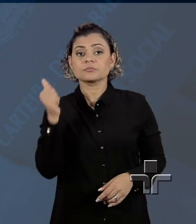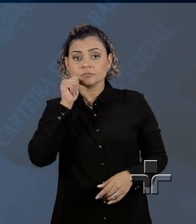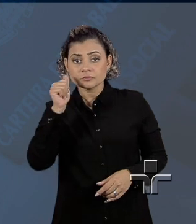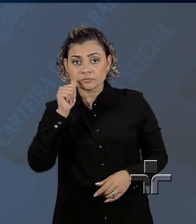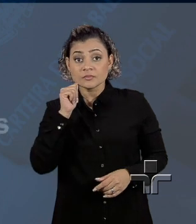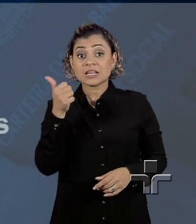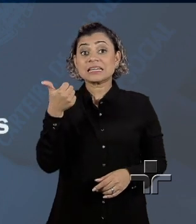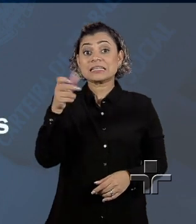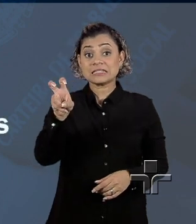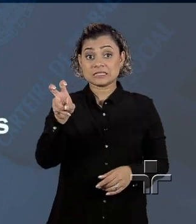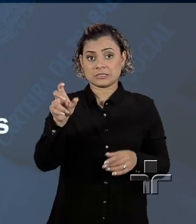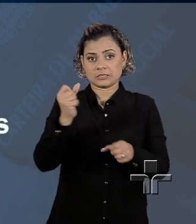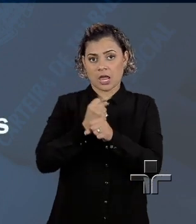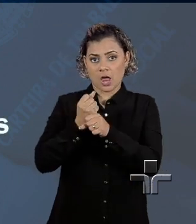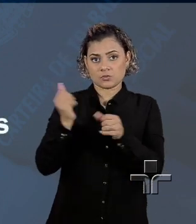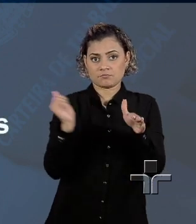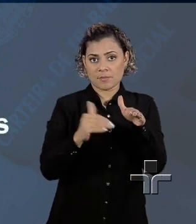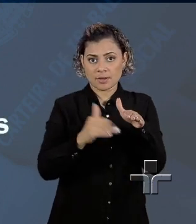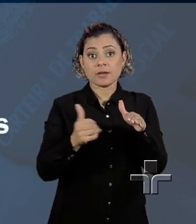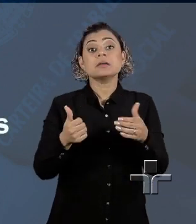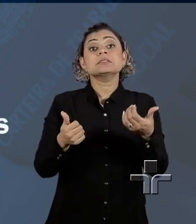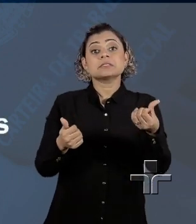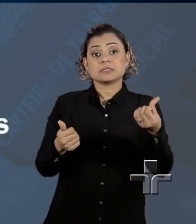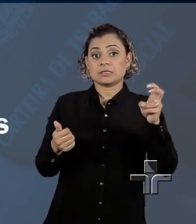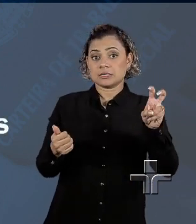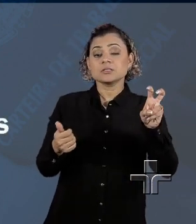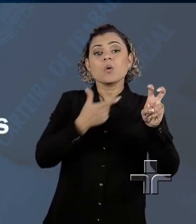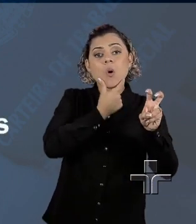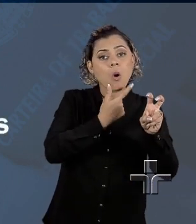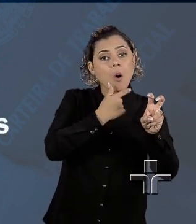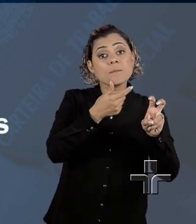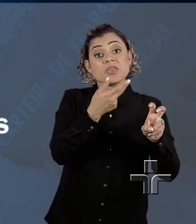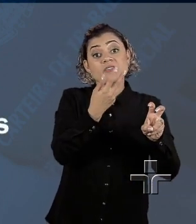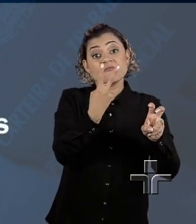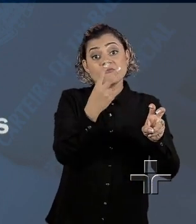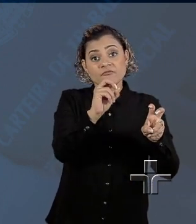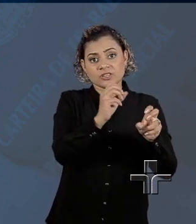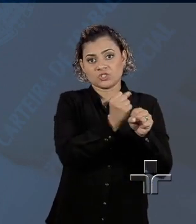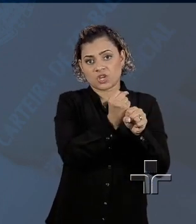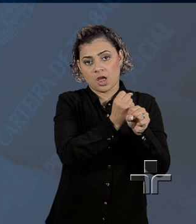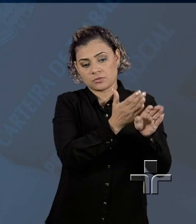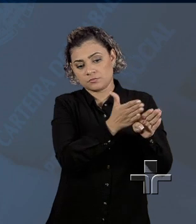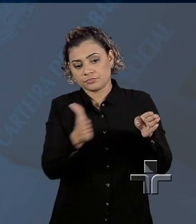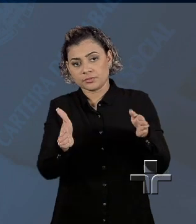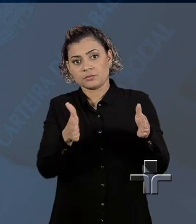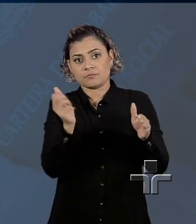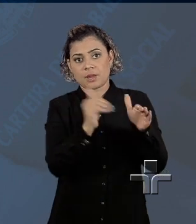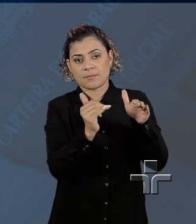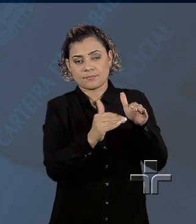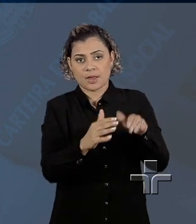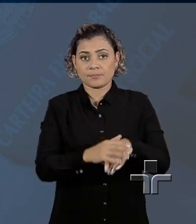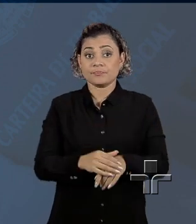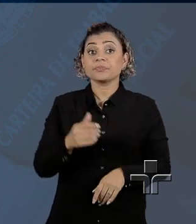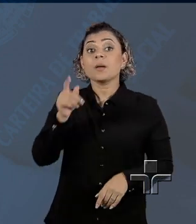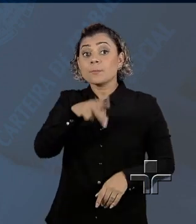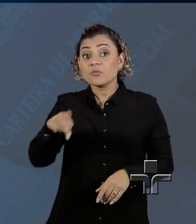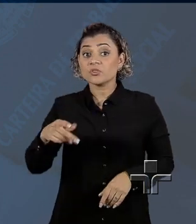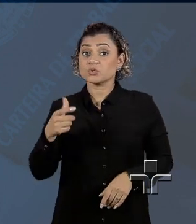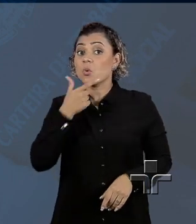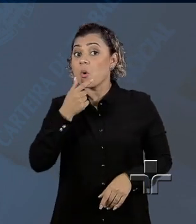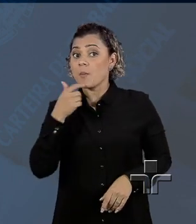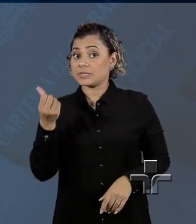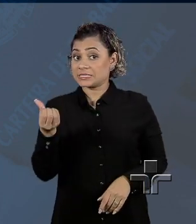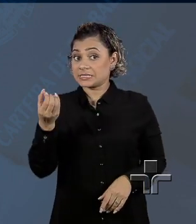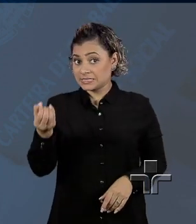de contribuição e 65 para homens com 20 anos de contribuição. Para os professores, 60 anos para homens